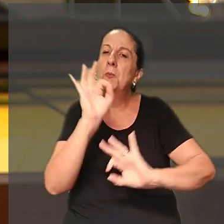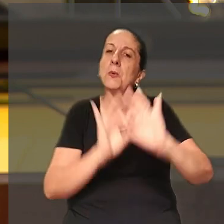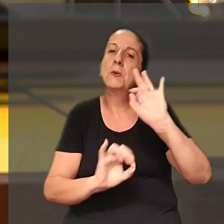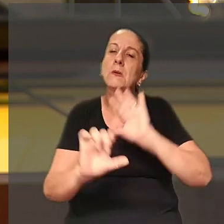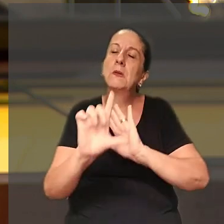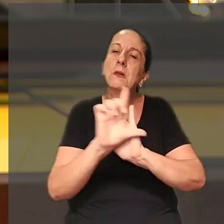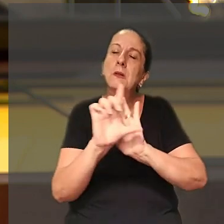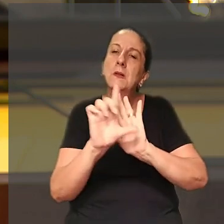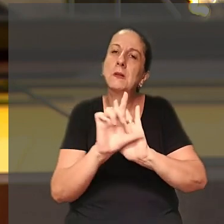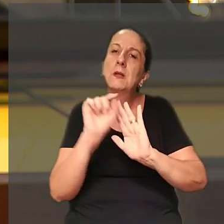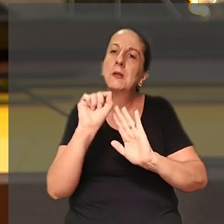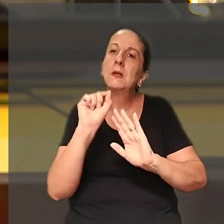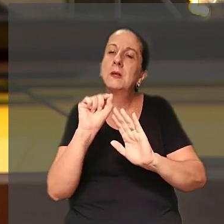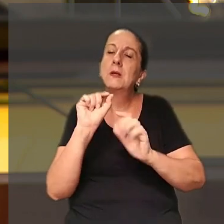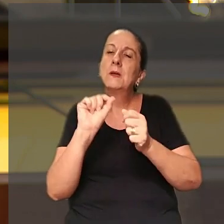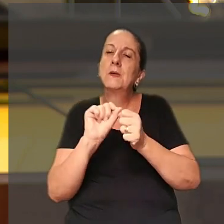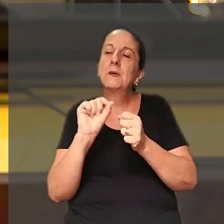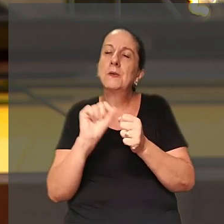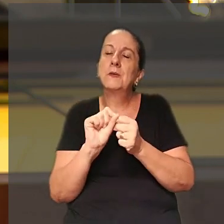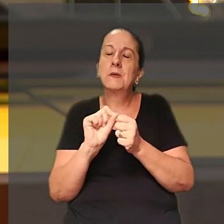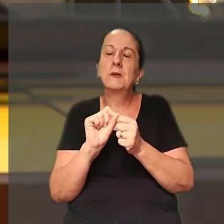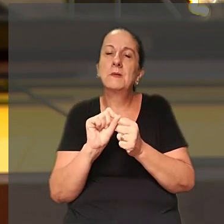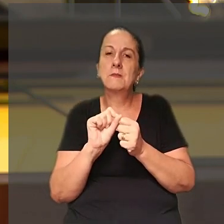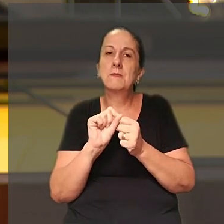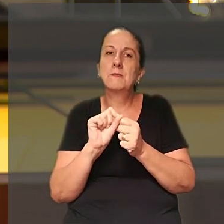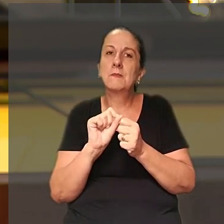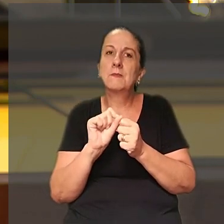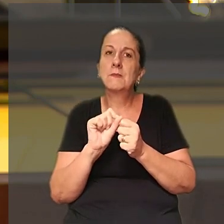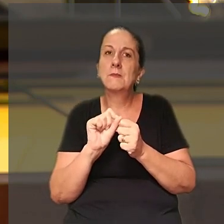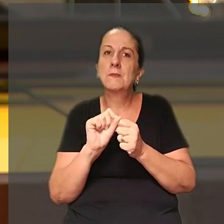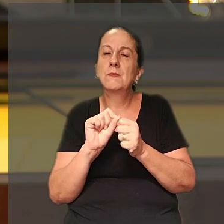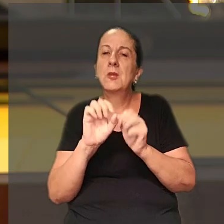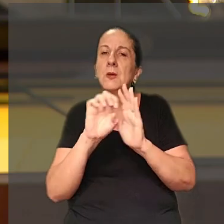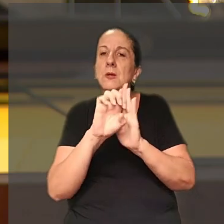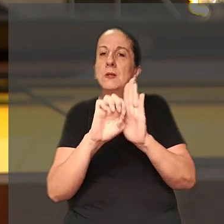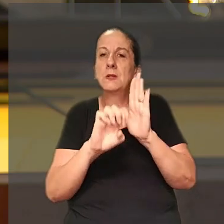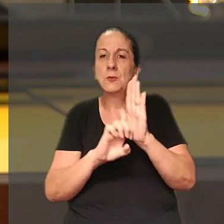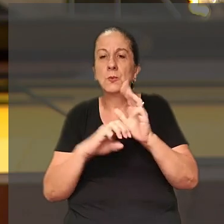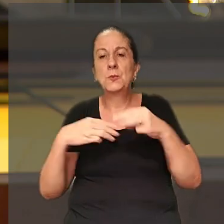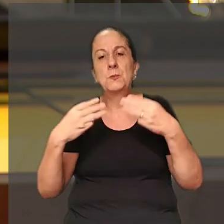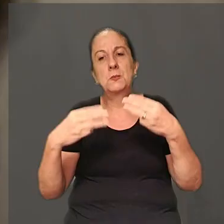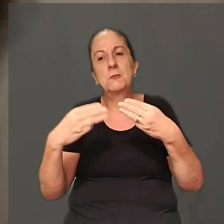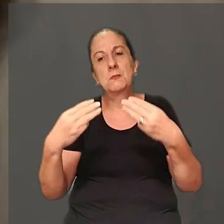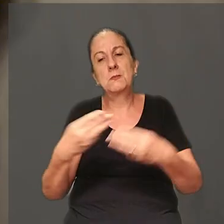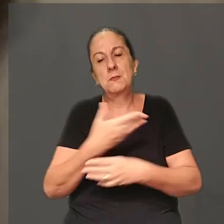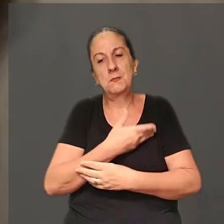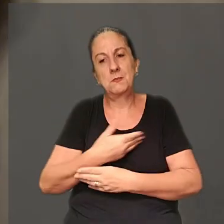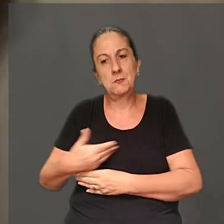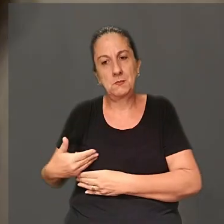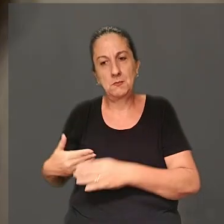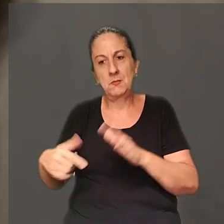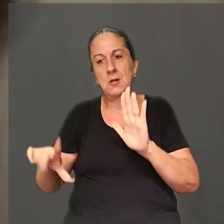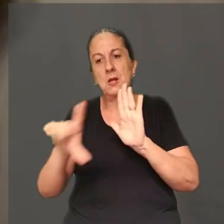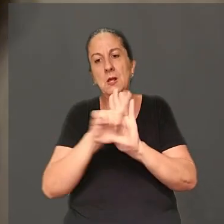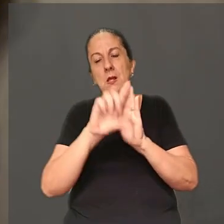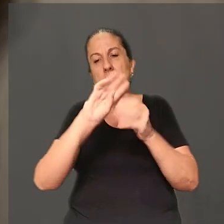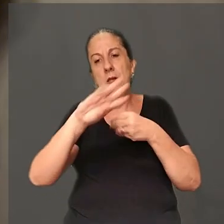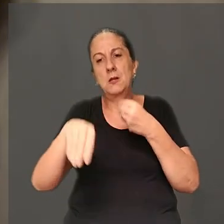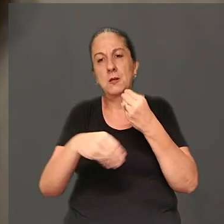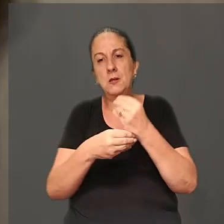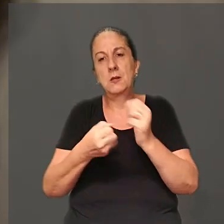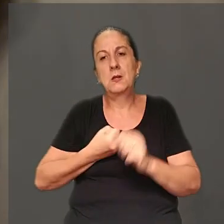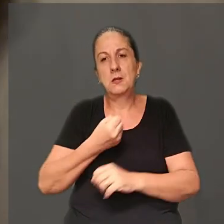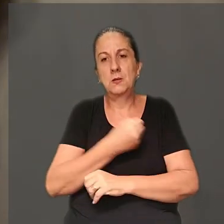de lei que instituiu o Estatuto do Ministério Público, a Lei Complementar